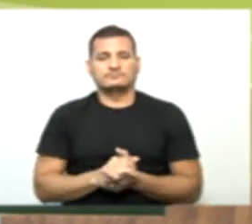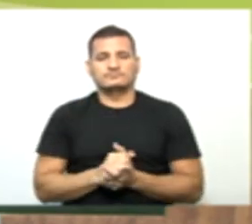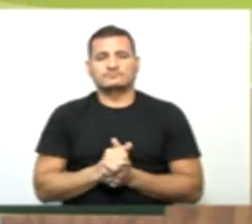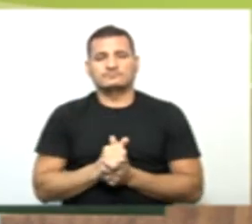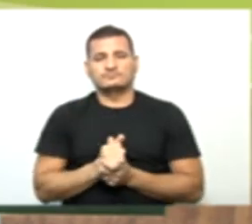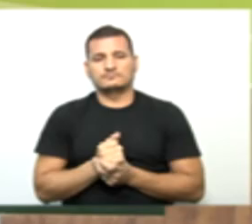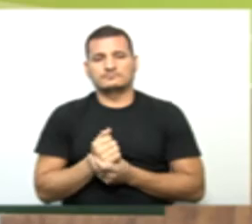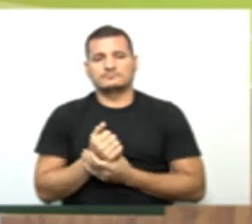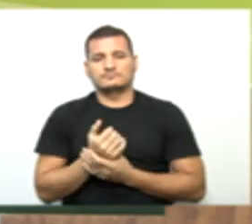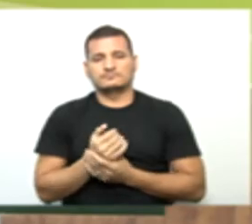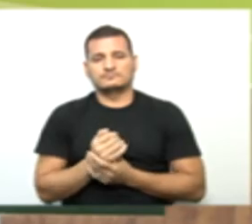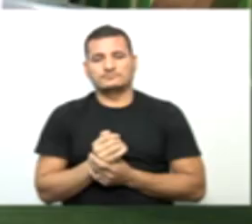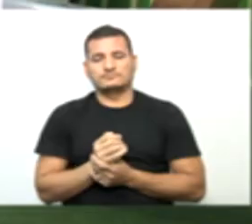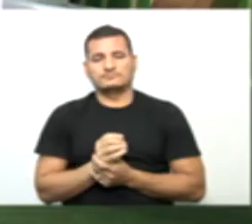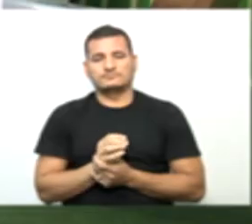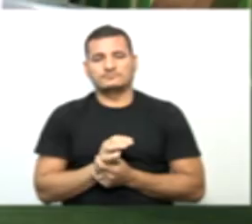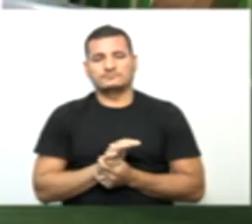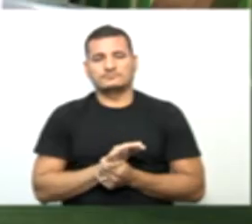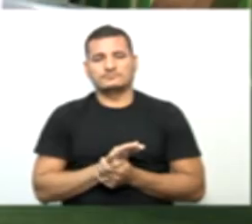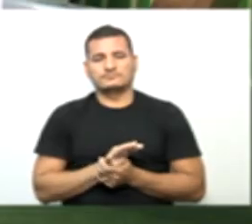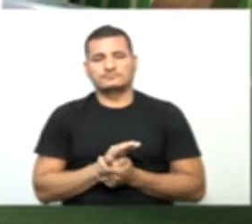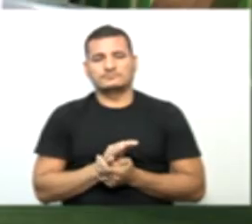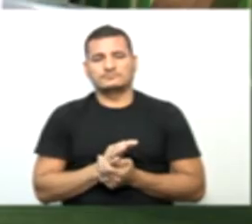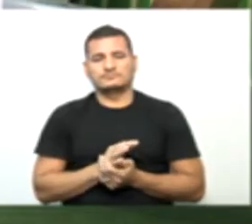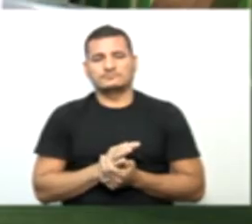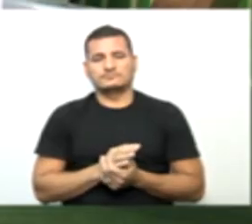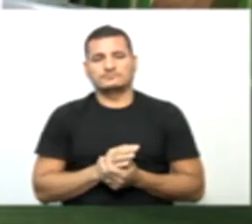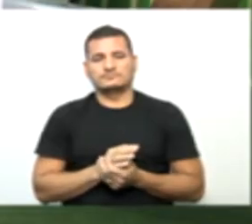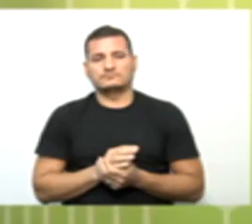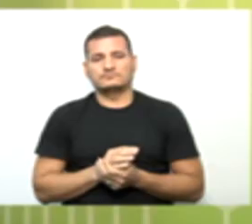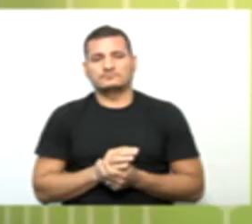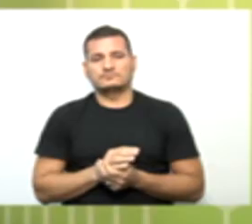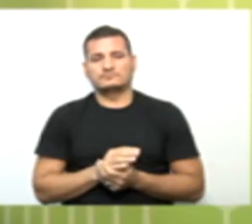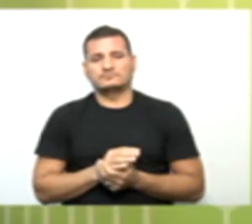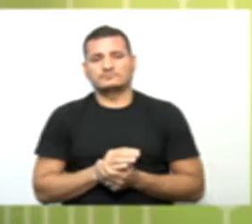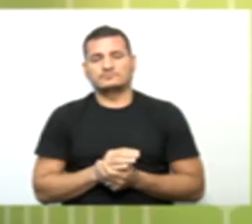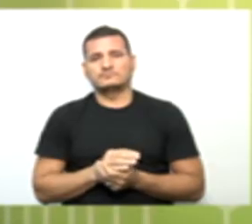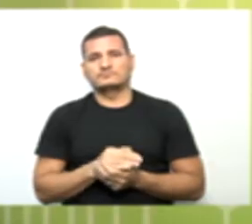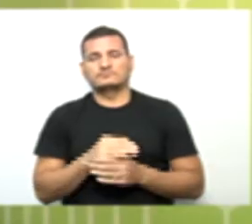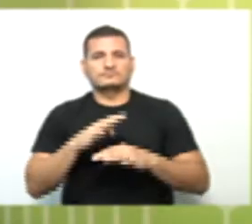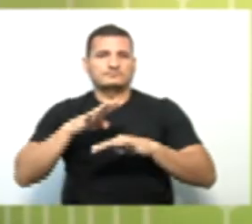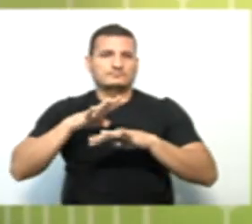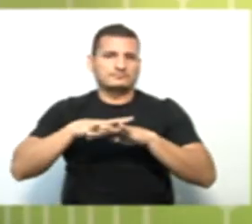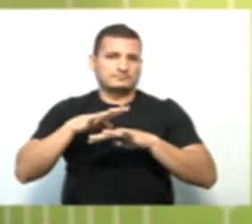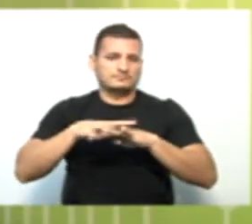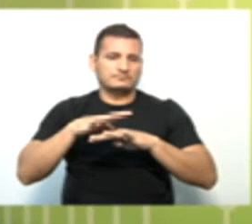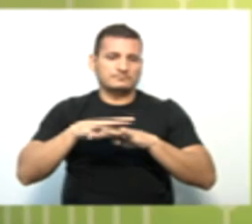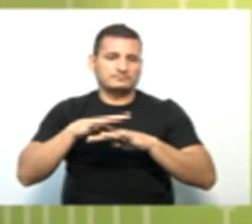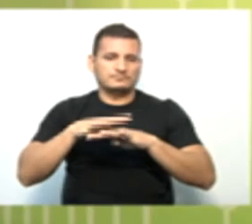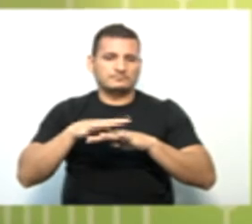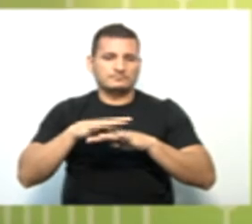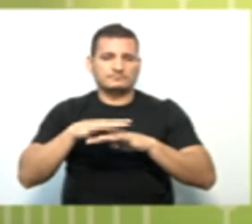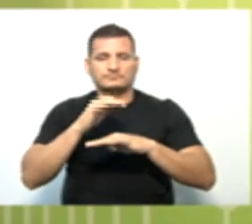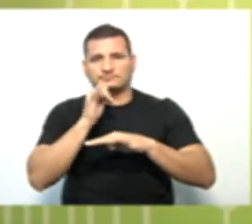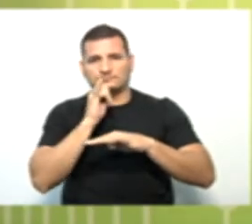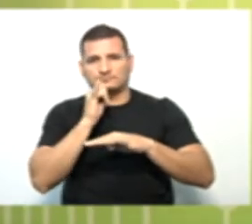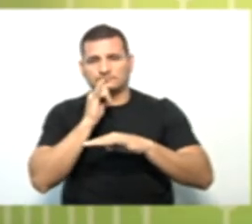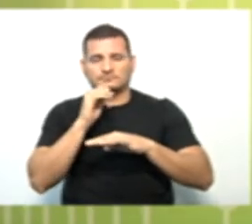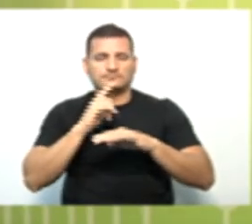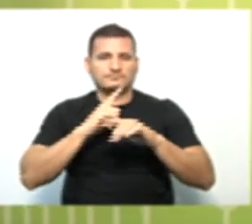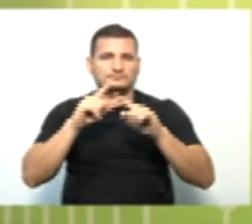de uma função. Sim, nós podemos exemplificar um exemplo de uma função, por exemplo, na matemática, né? Nós temos, por exemplo, um